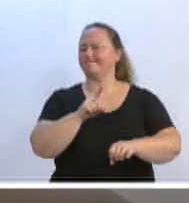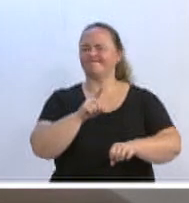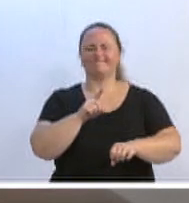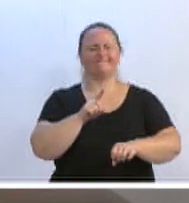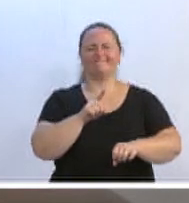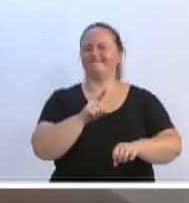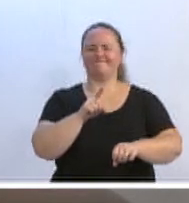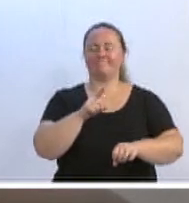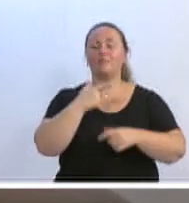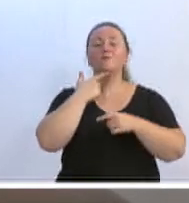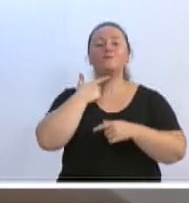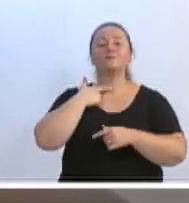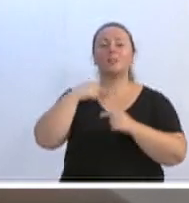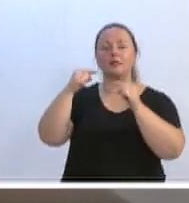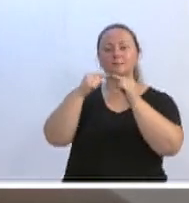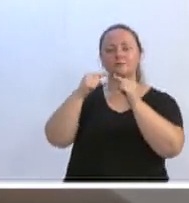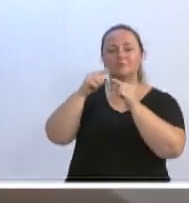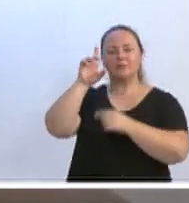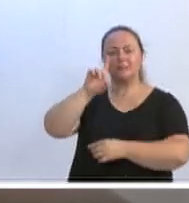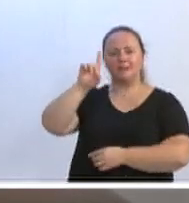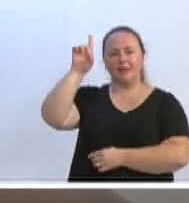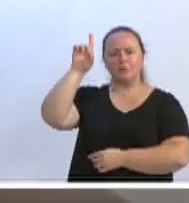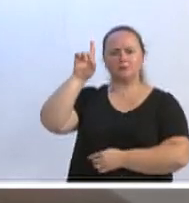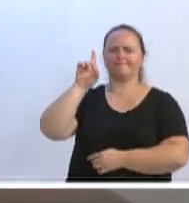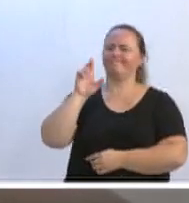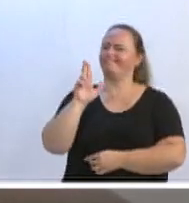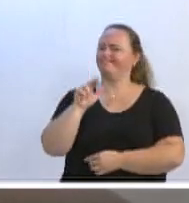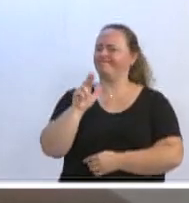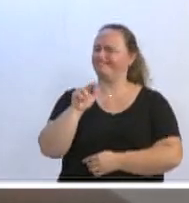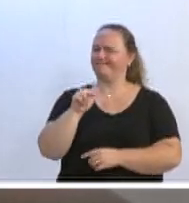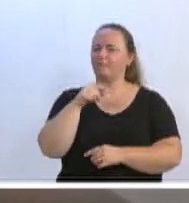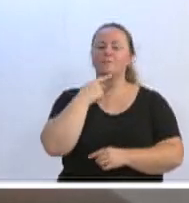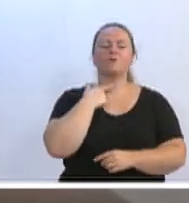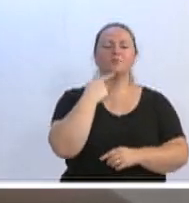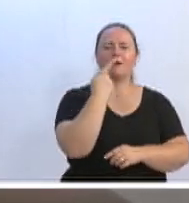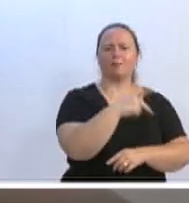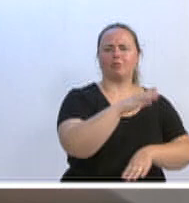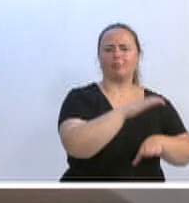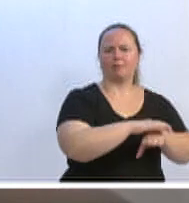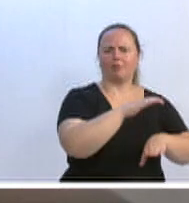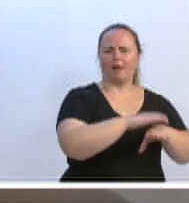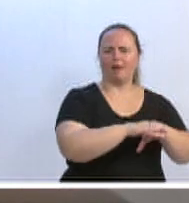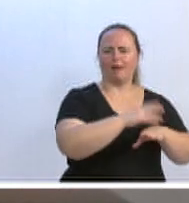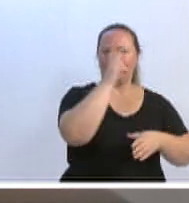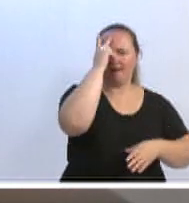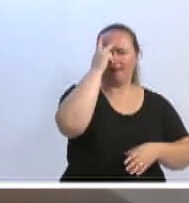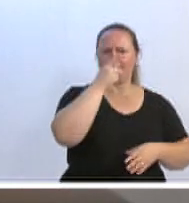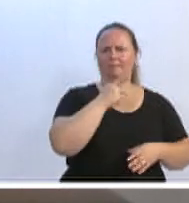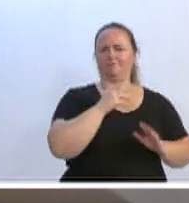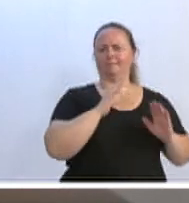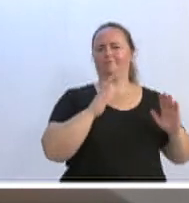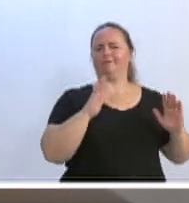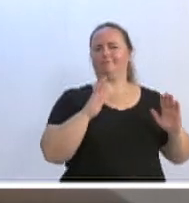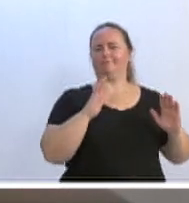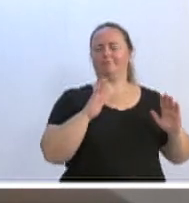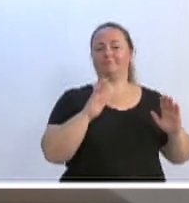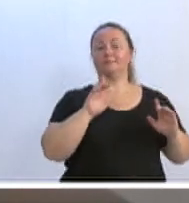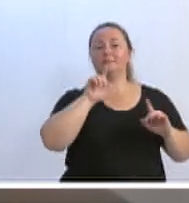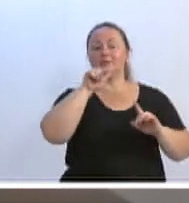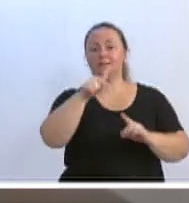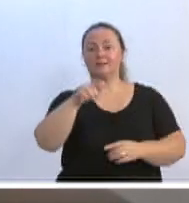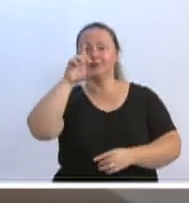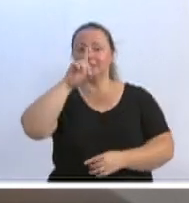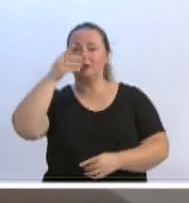dele. A vontade de Deus ficava em segundo plano até que Deus o rejeitou.